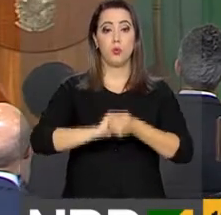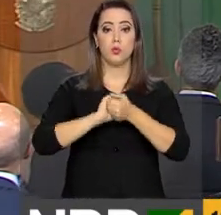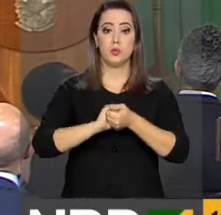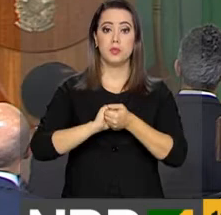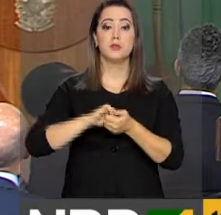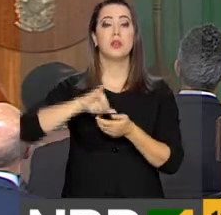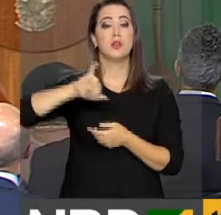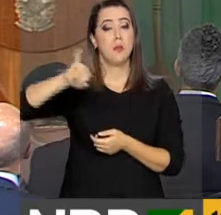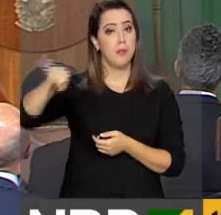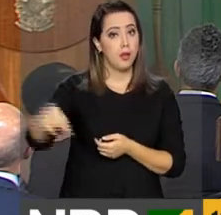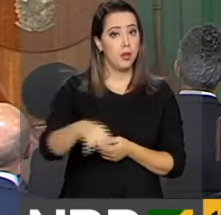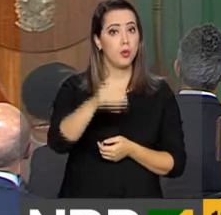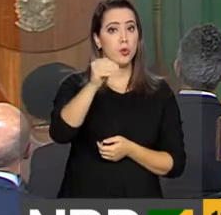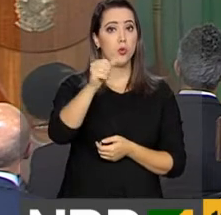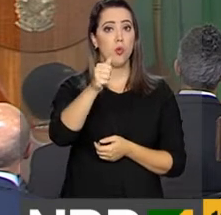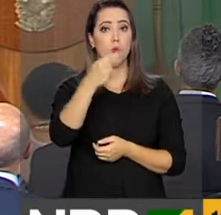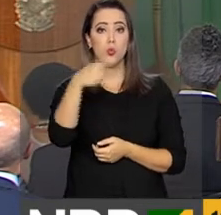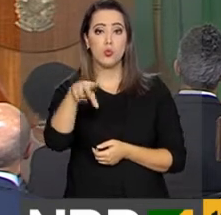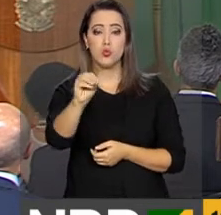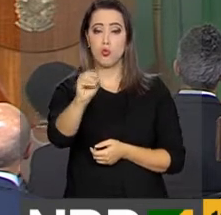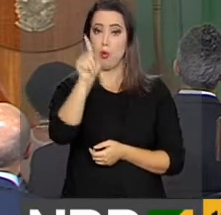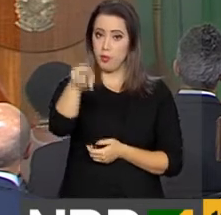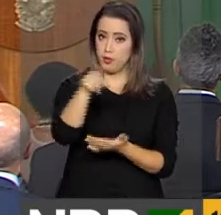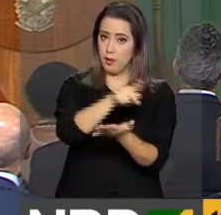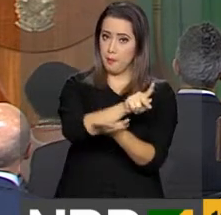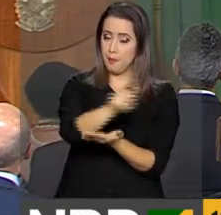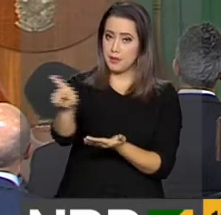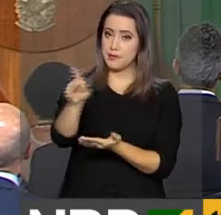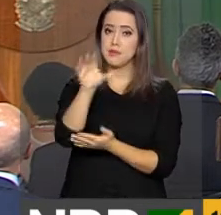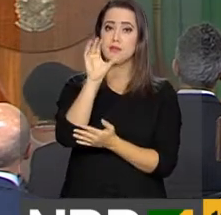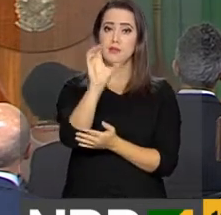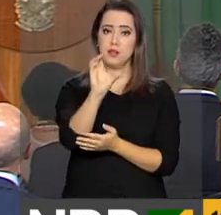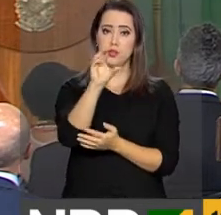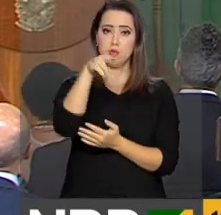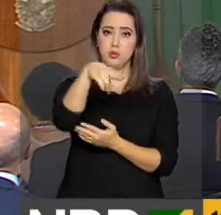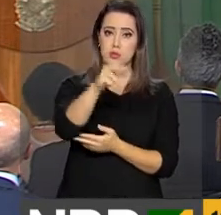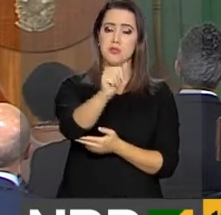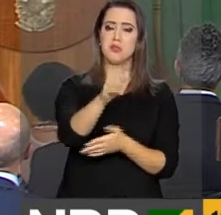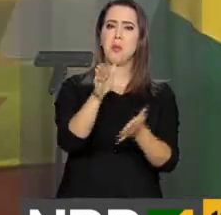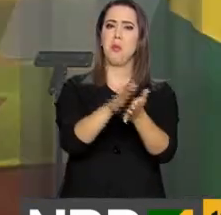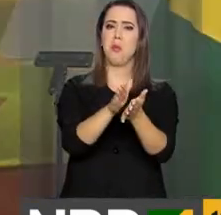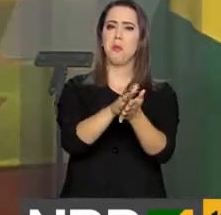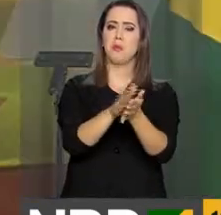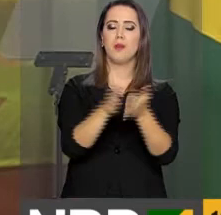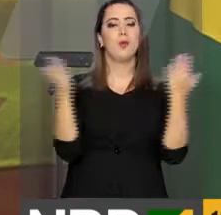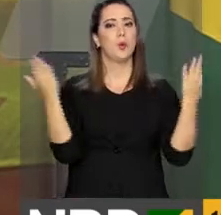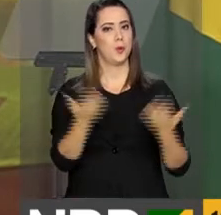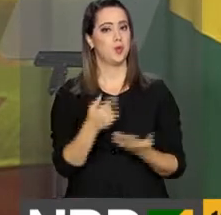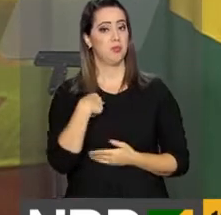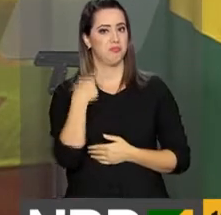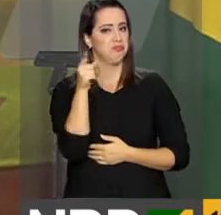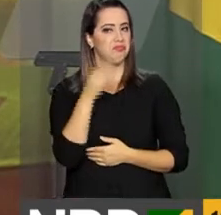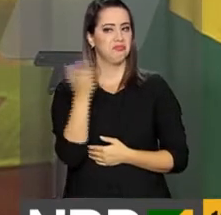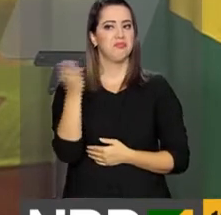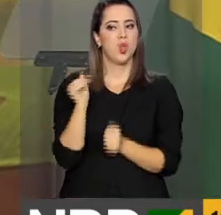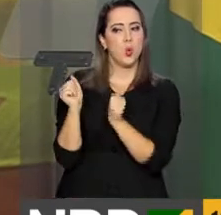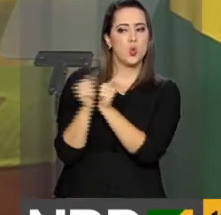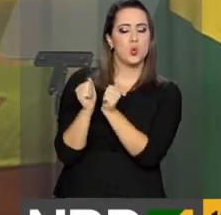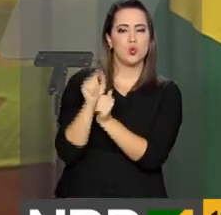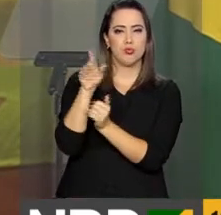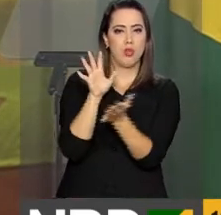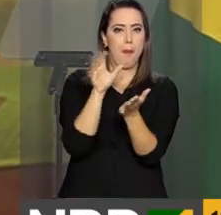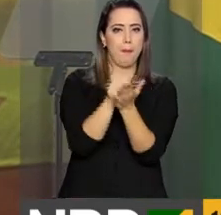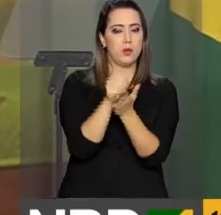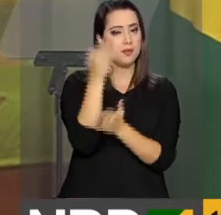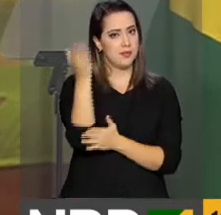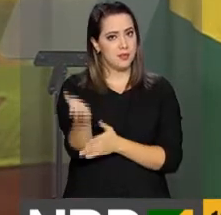João Martins, presidente da CNA, que foi, olha, festejadíssimo no dia de hoje. Eu fui à posse